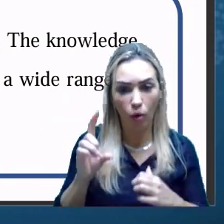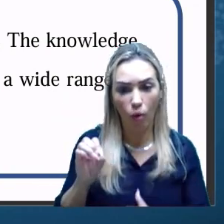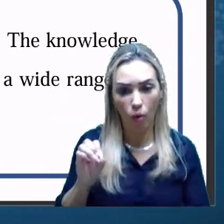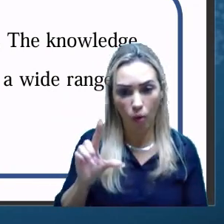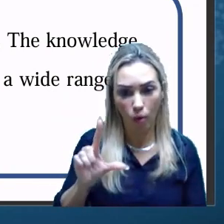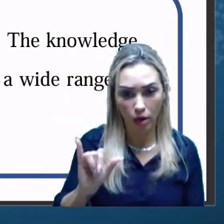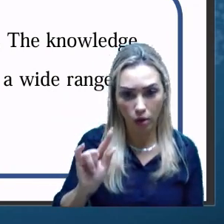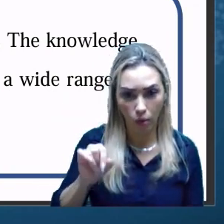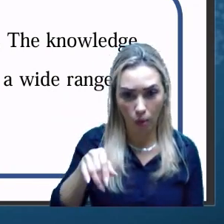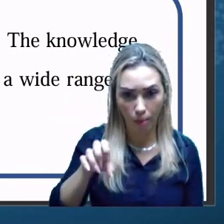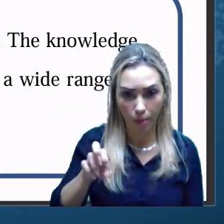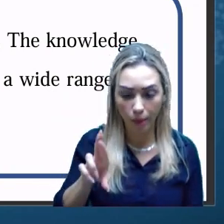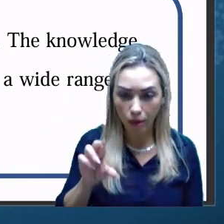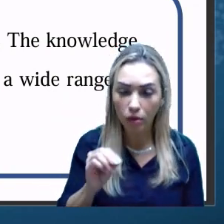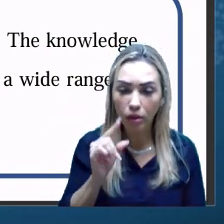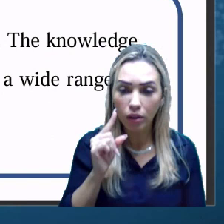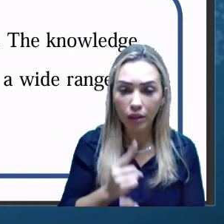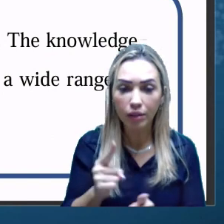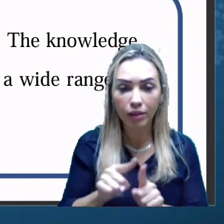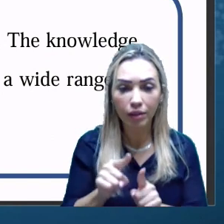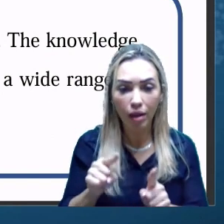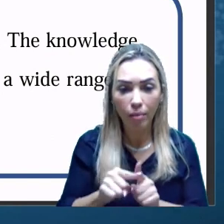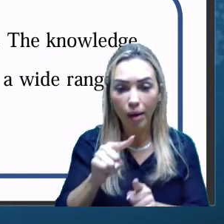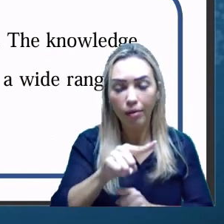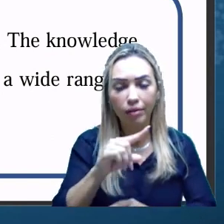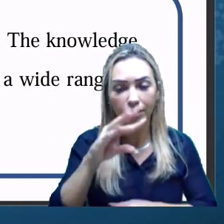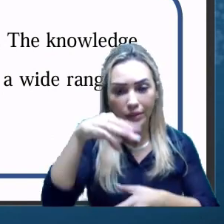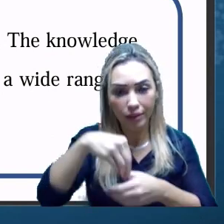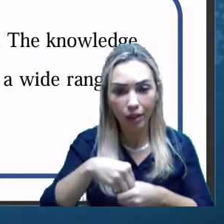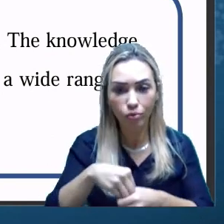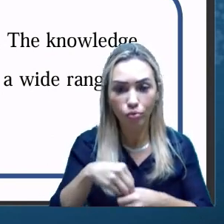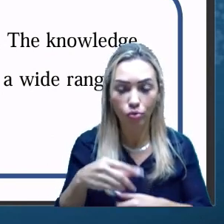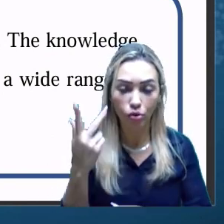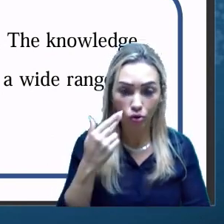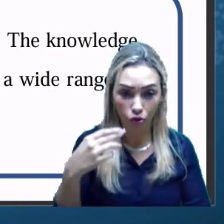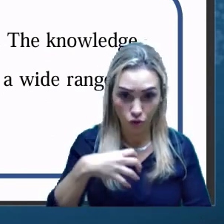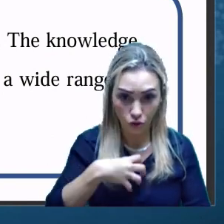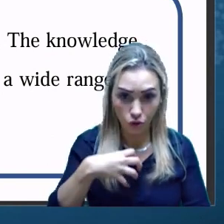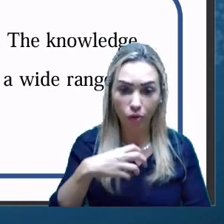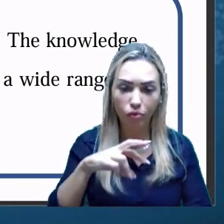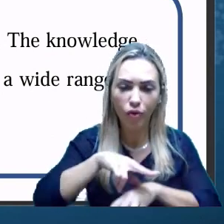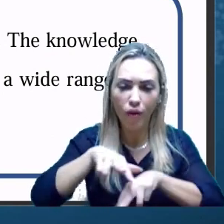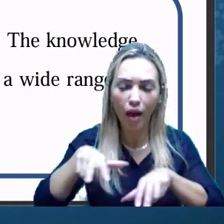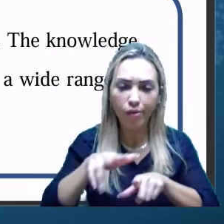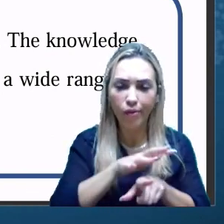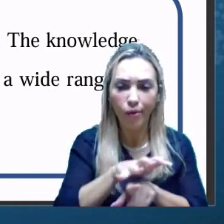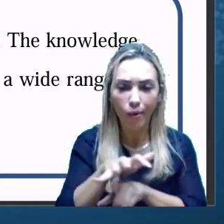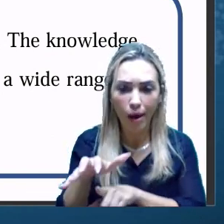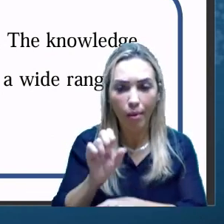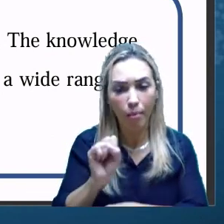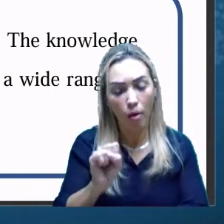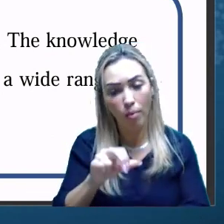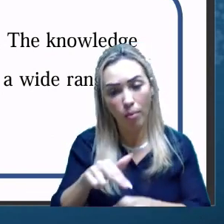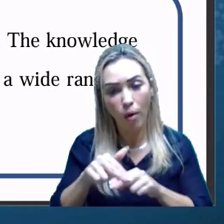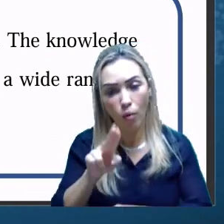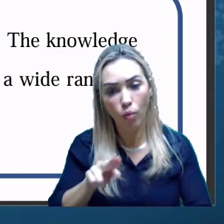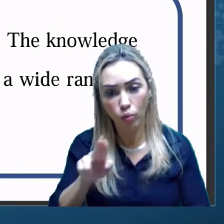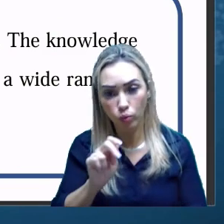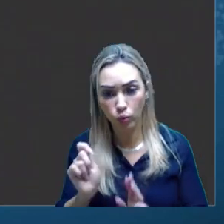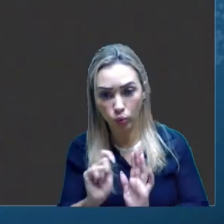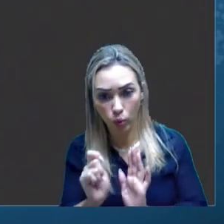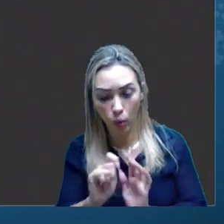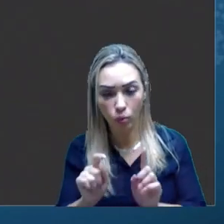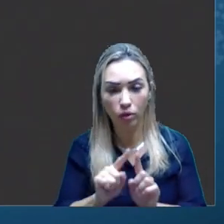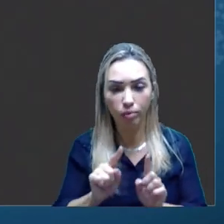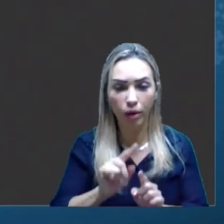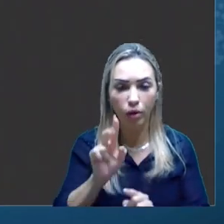que o conhecimento das propriedades das proteínas, na sua forma nativa, ela tem diversas implicações que vão desde o design de drogas até a otimização da atividade da proteína.